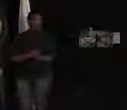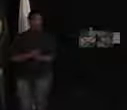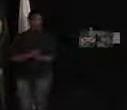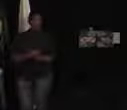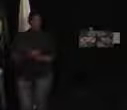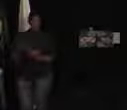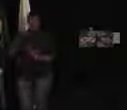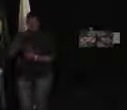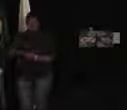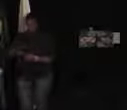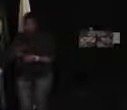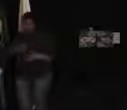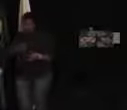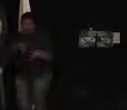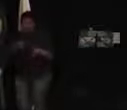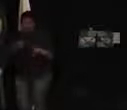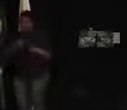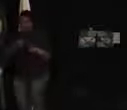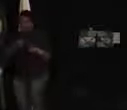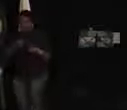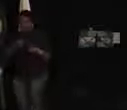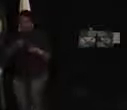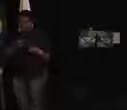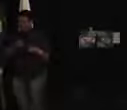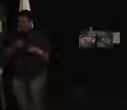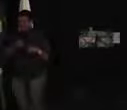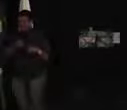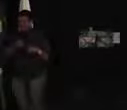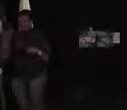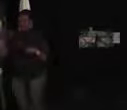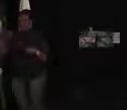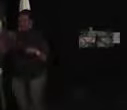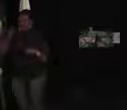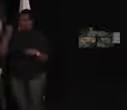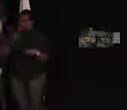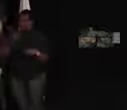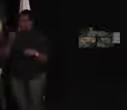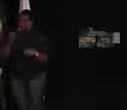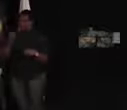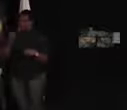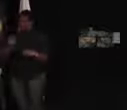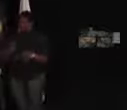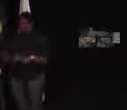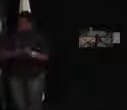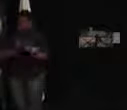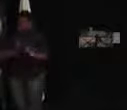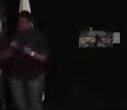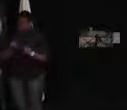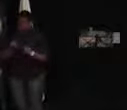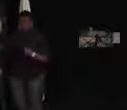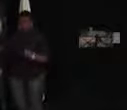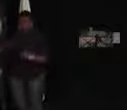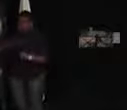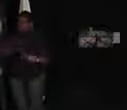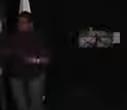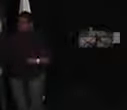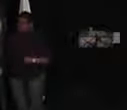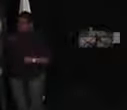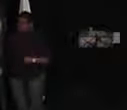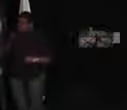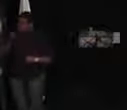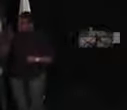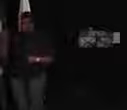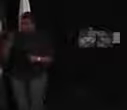conseguem perceber o estímulo que é importante. Tudo para ela é importante ao mesmo